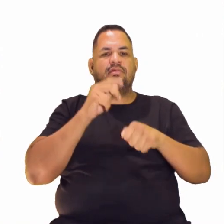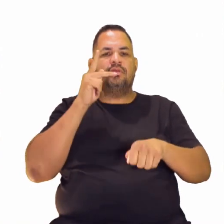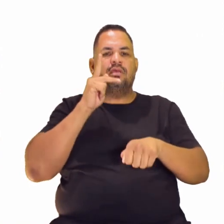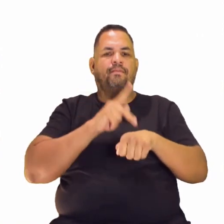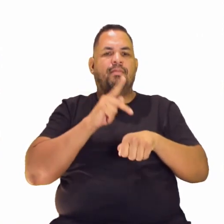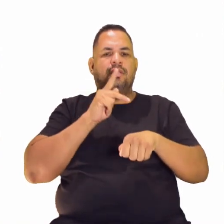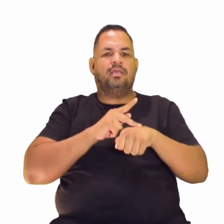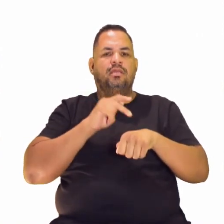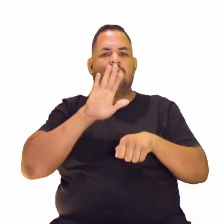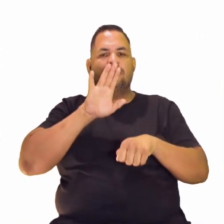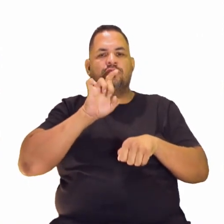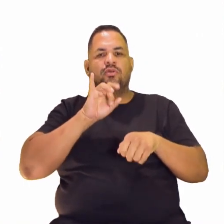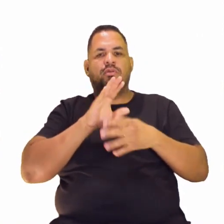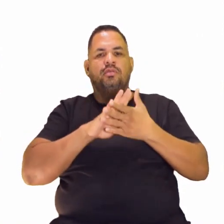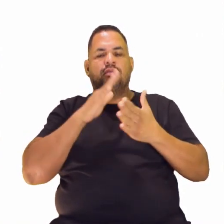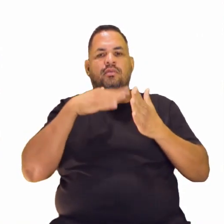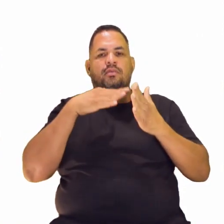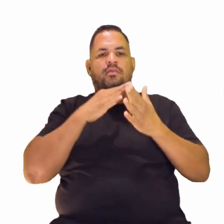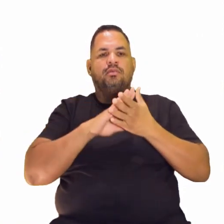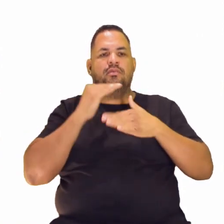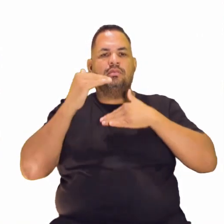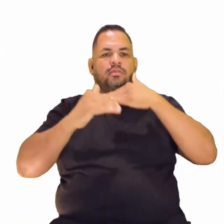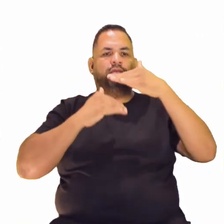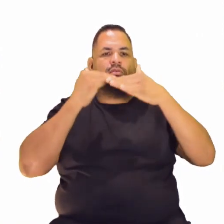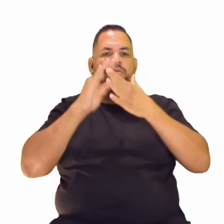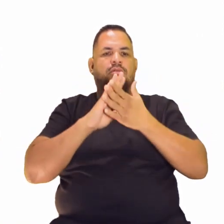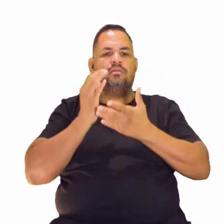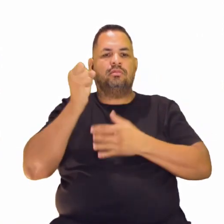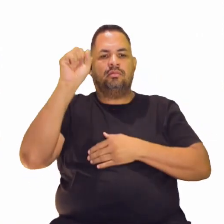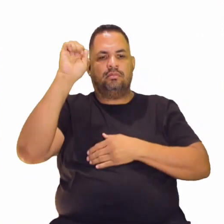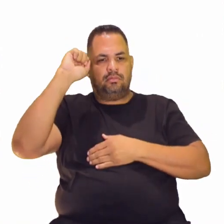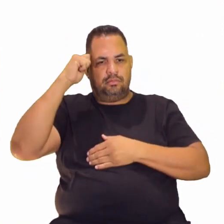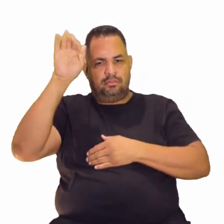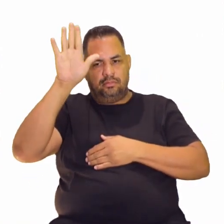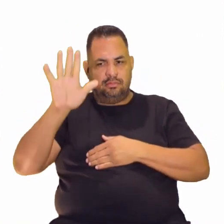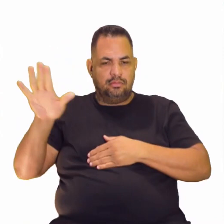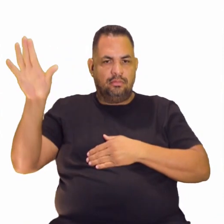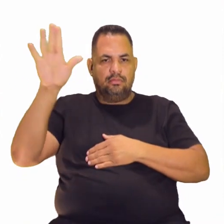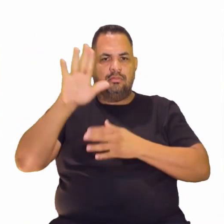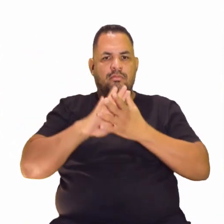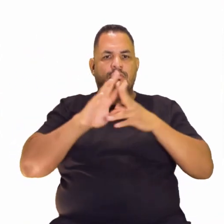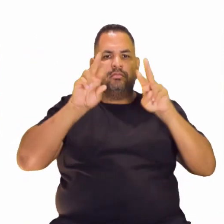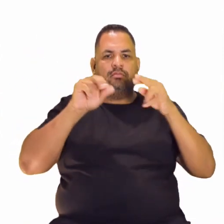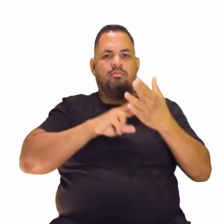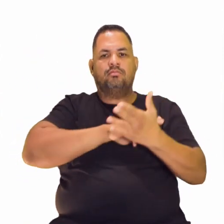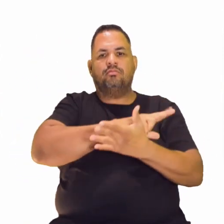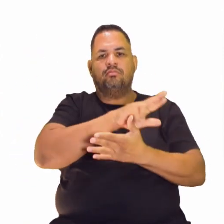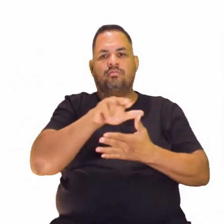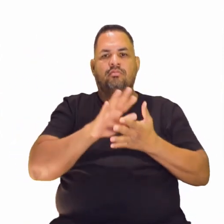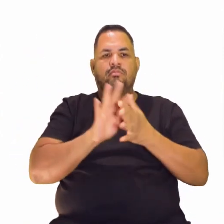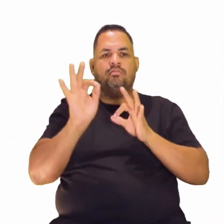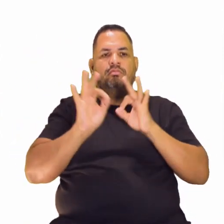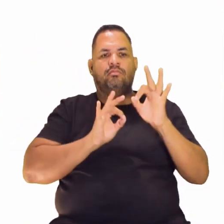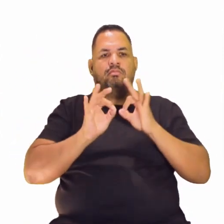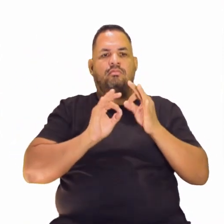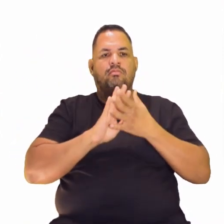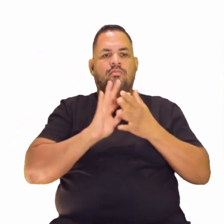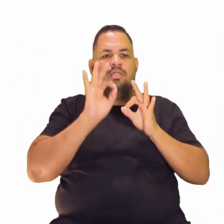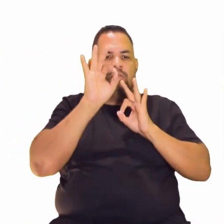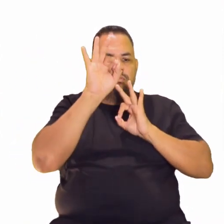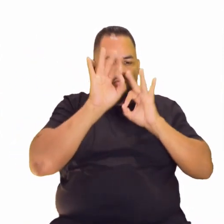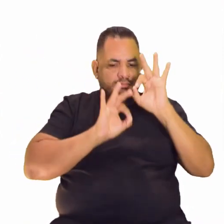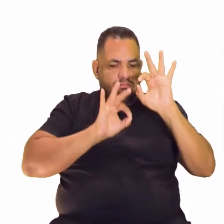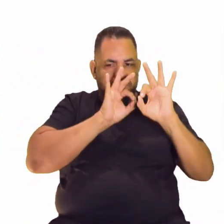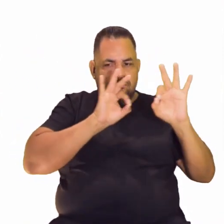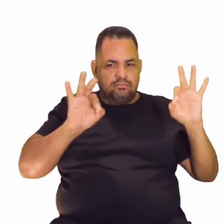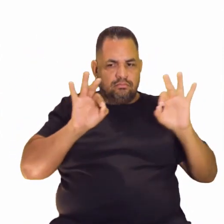Etiópia. A pintura também se desenvolveu no continente africano. Os temas são variados. Algumas formas são